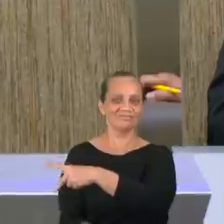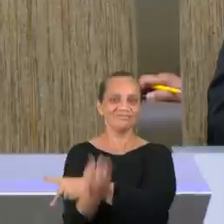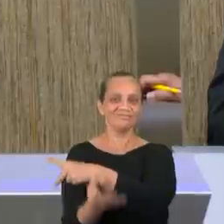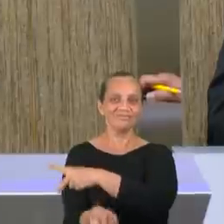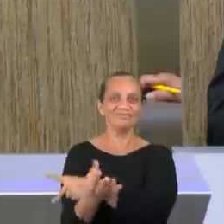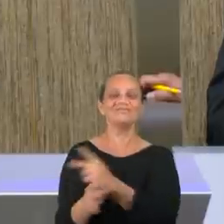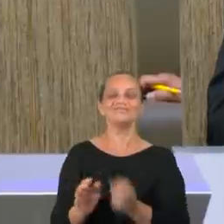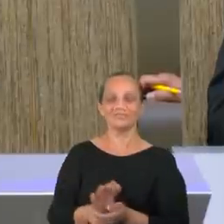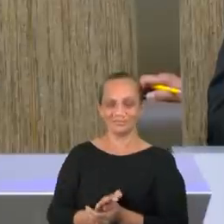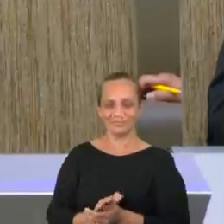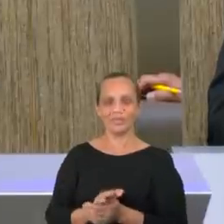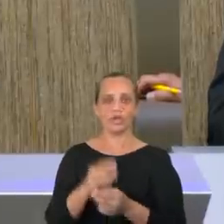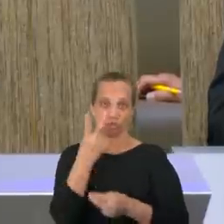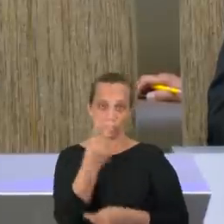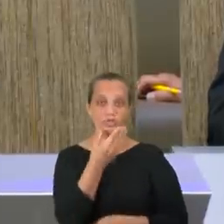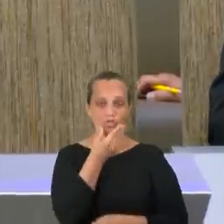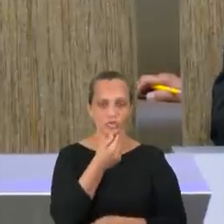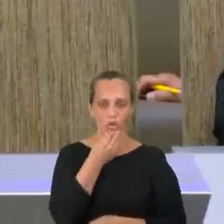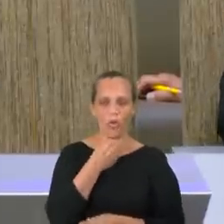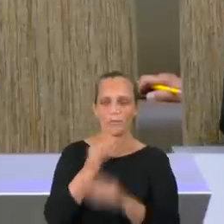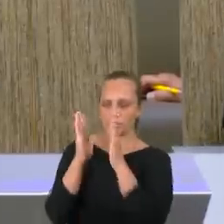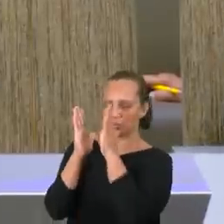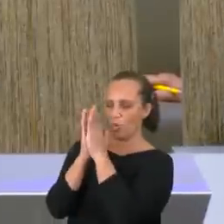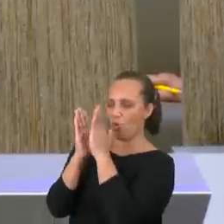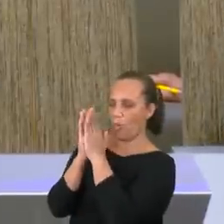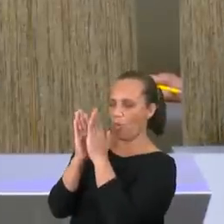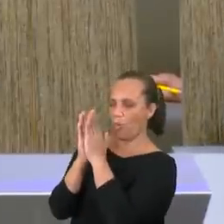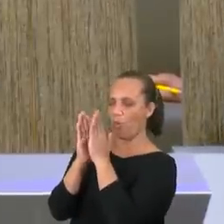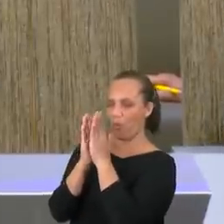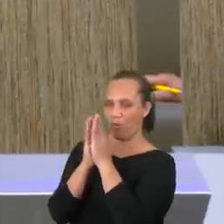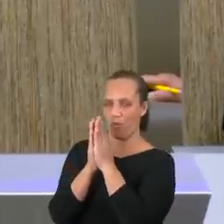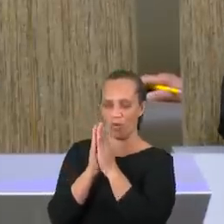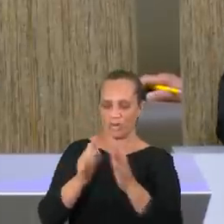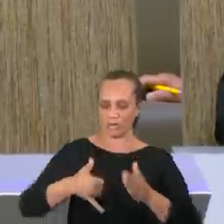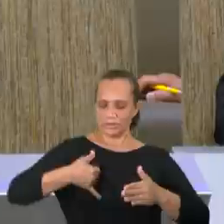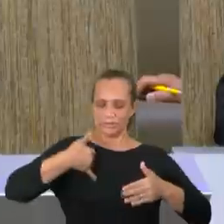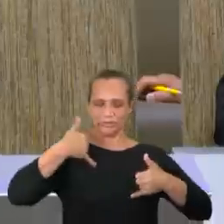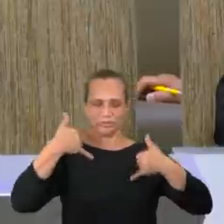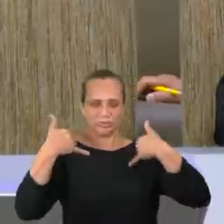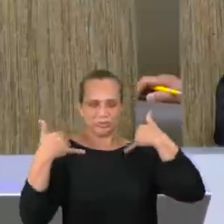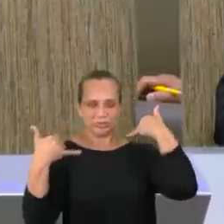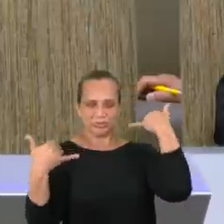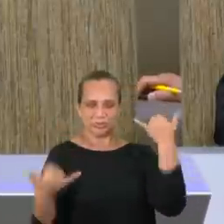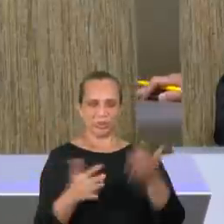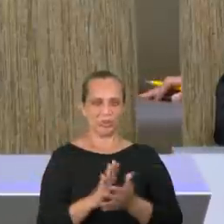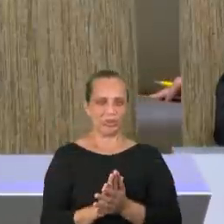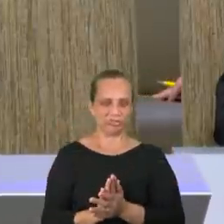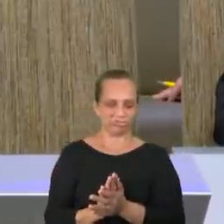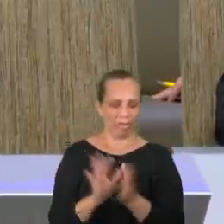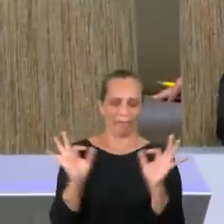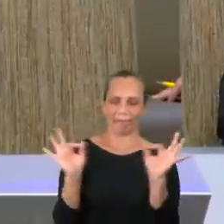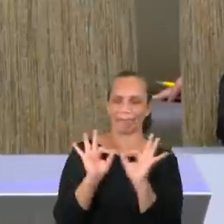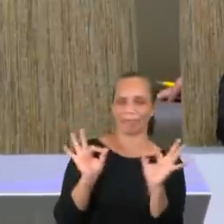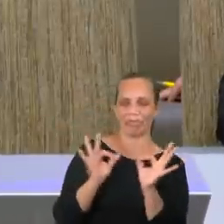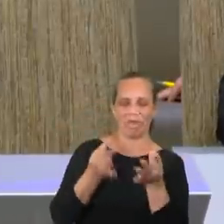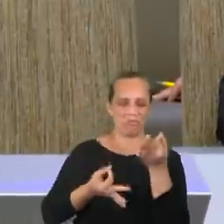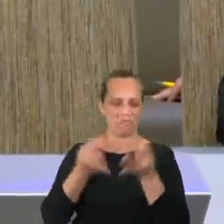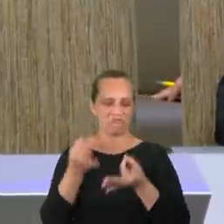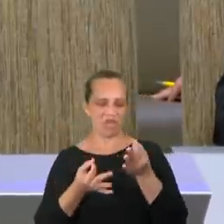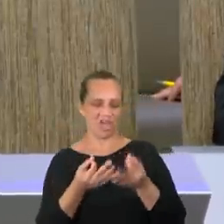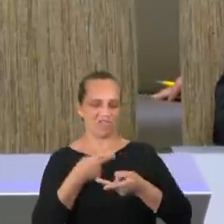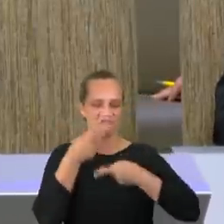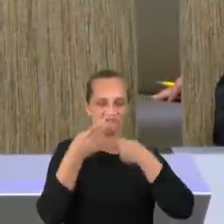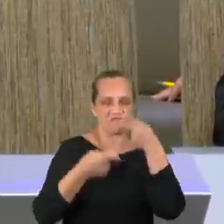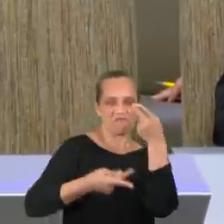das palavras. Deus quer saber se eu sei o conjugar verbo. Deus quer saber se a